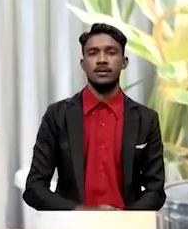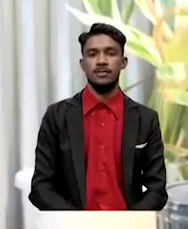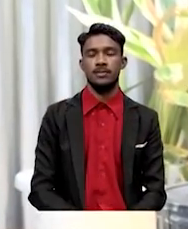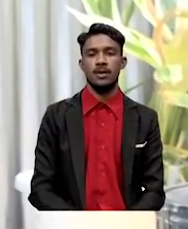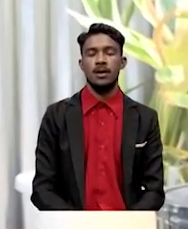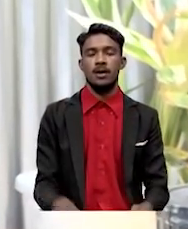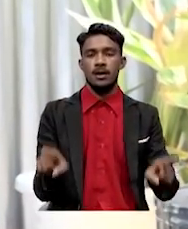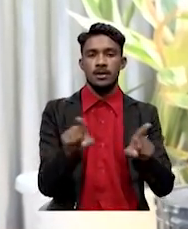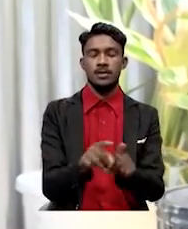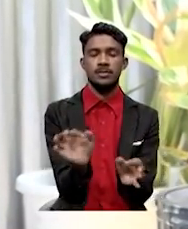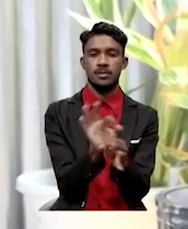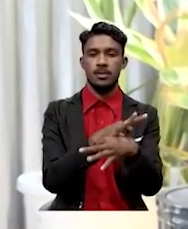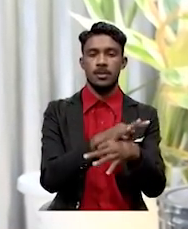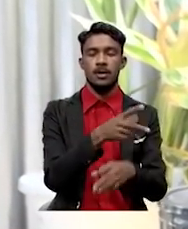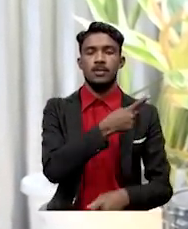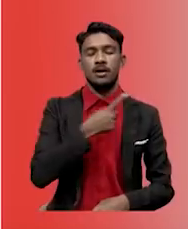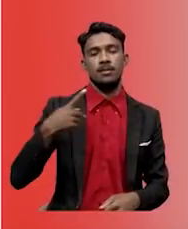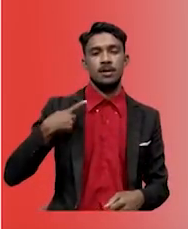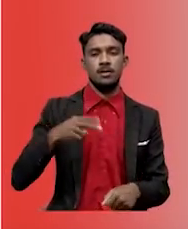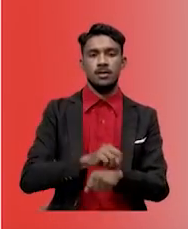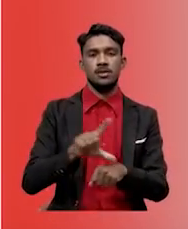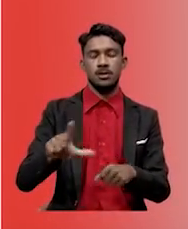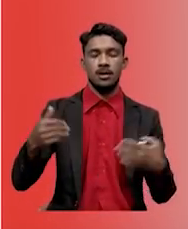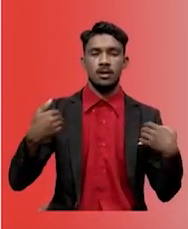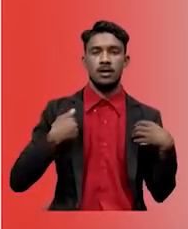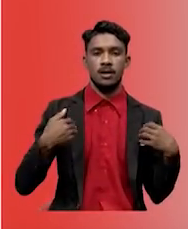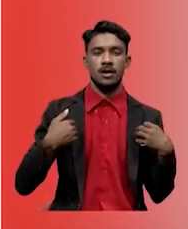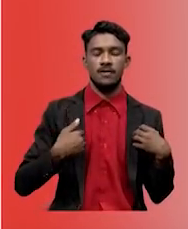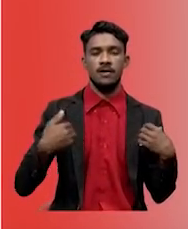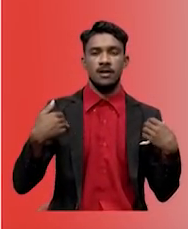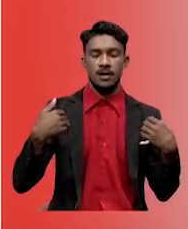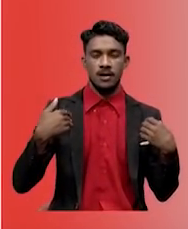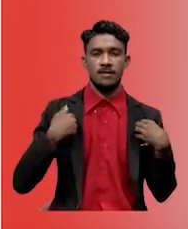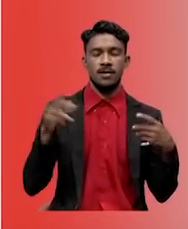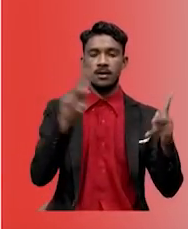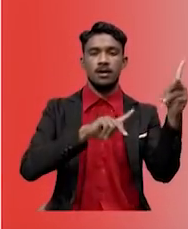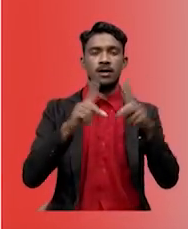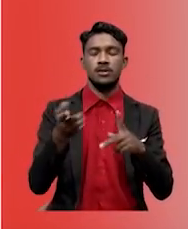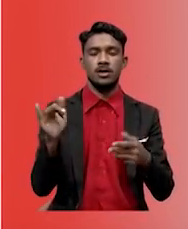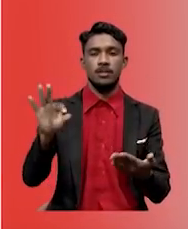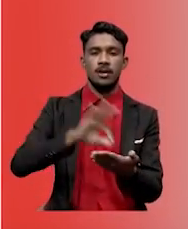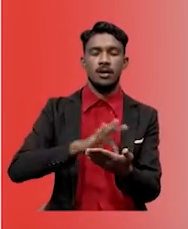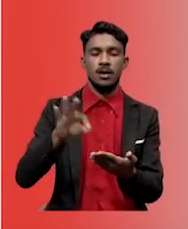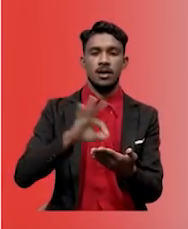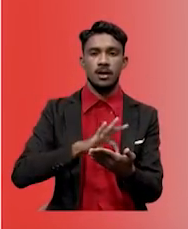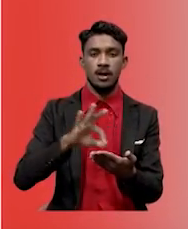Nune disolusaun ba Parlamento Nasional akontese iha det kazu sira nebe deskreve iha